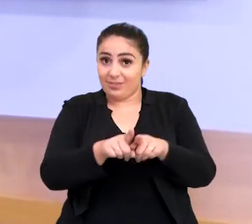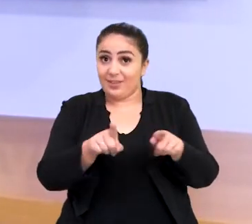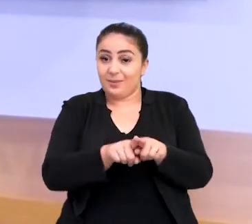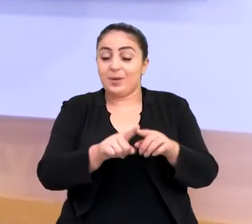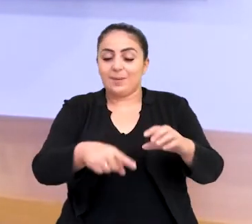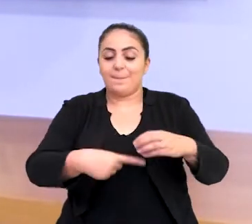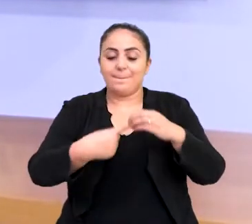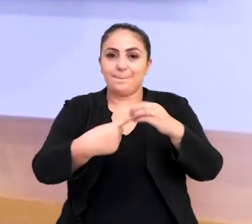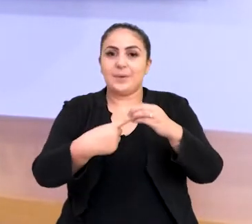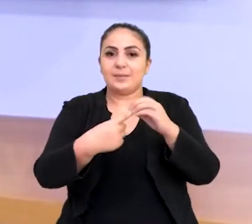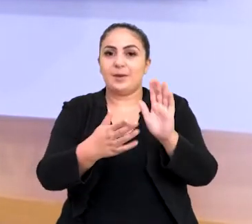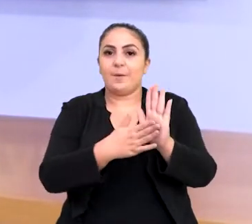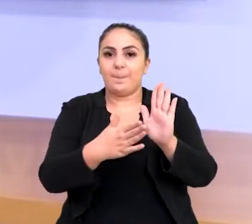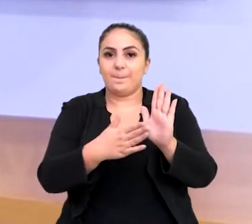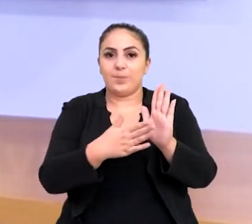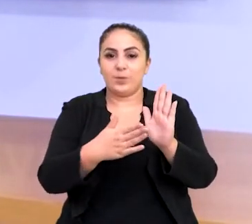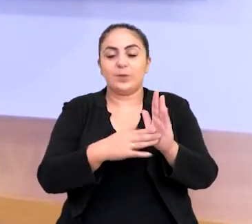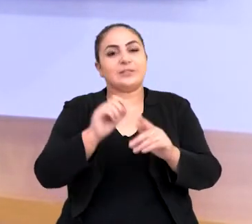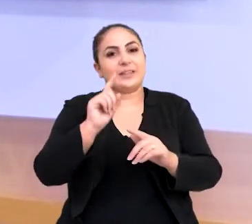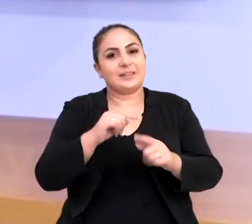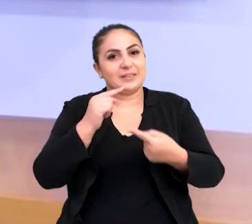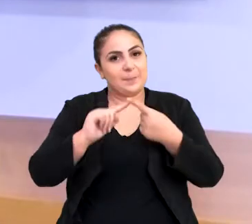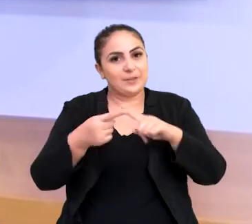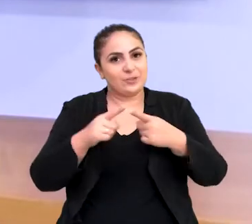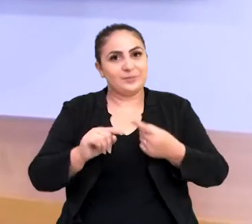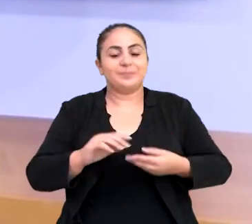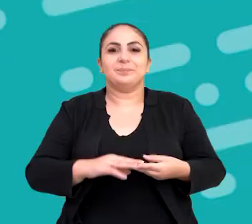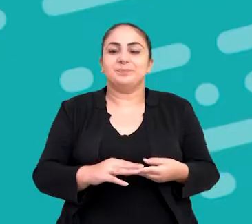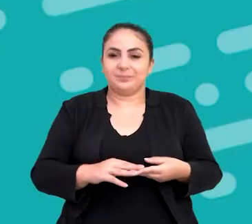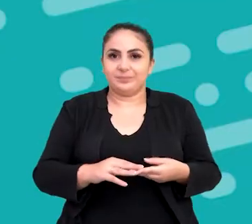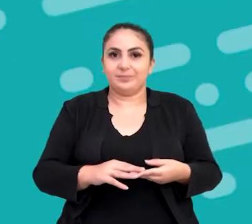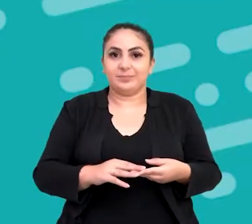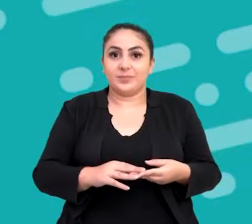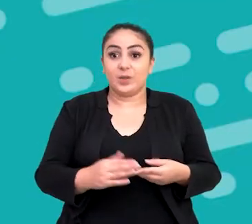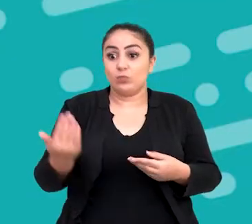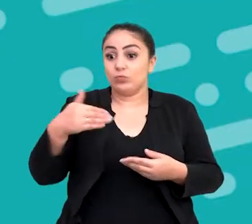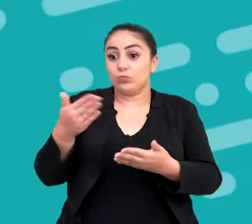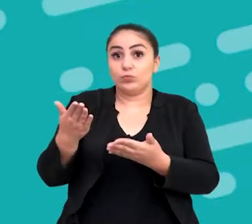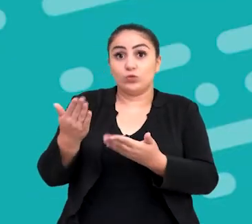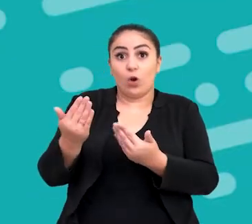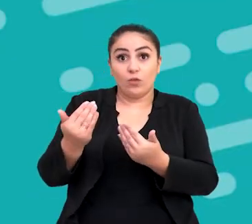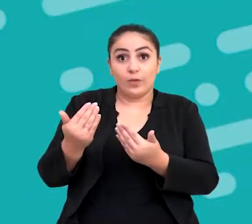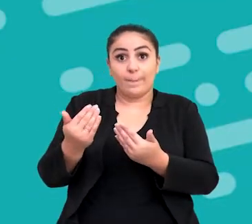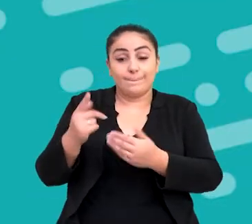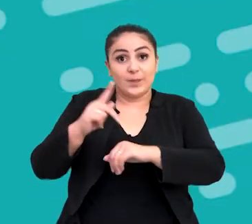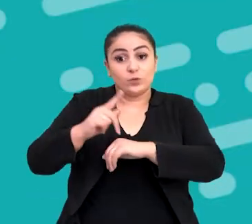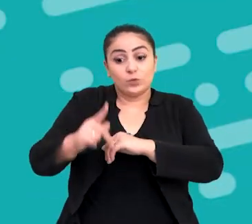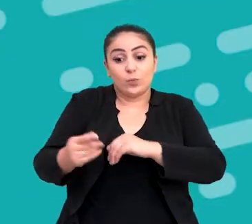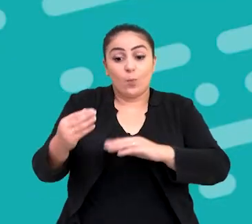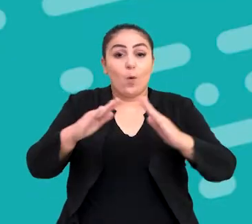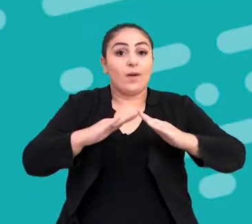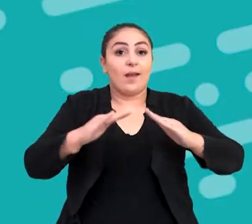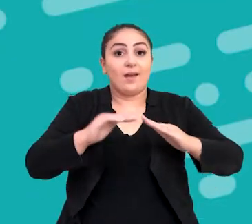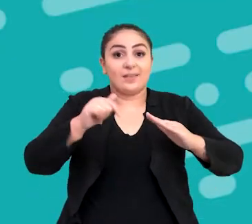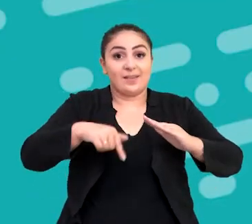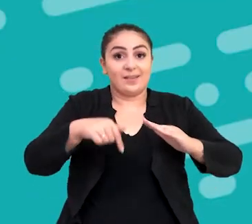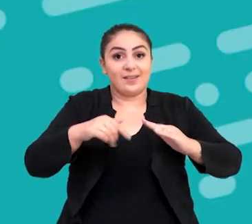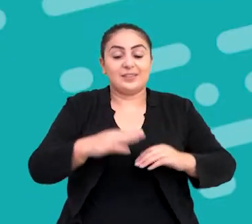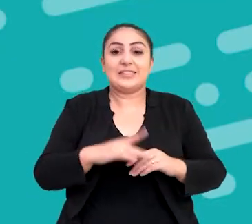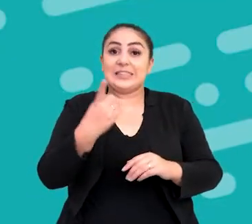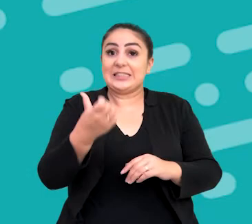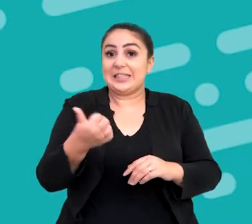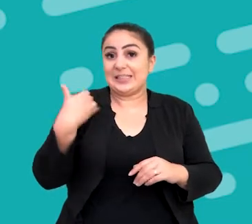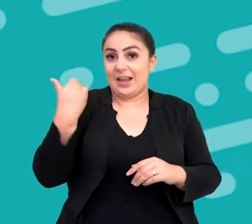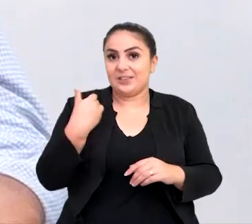as principais propostas que serão debatidas. Eu vim muito jovem para Passo Fundo, vim apenas com 16 anos, então já